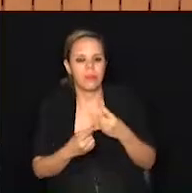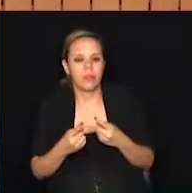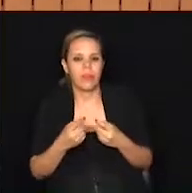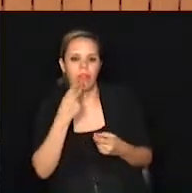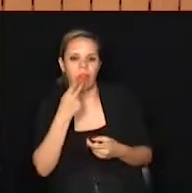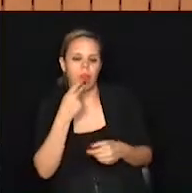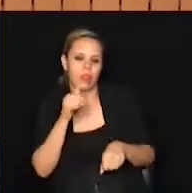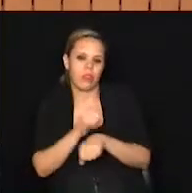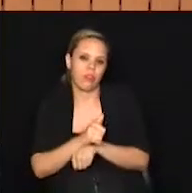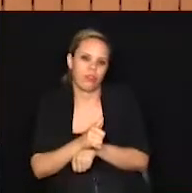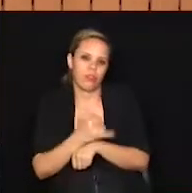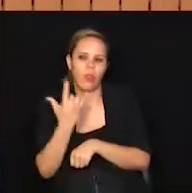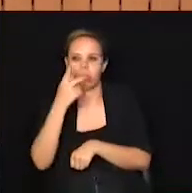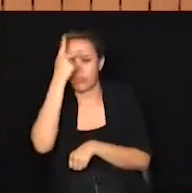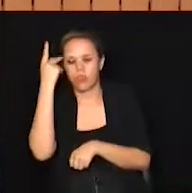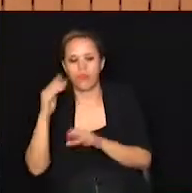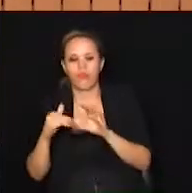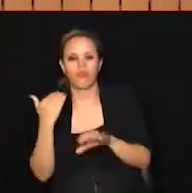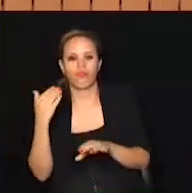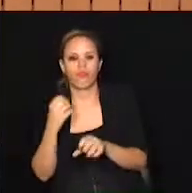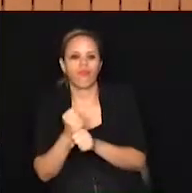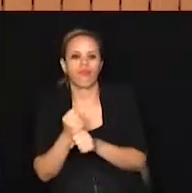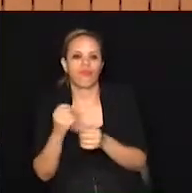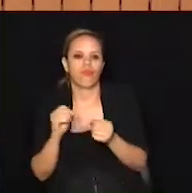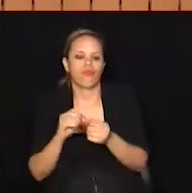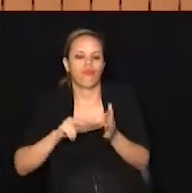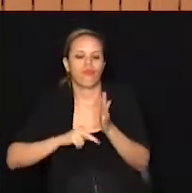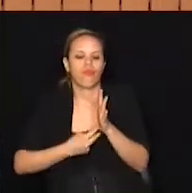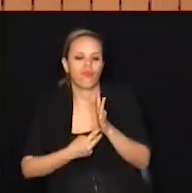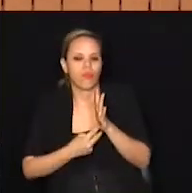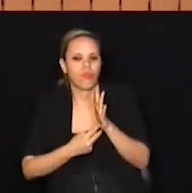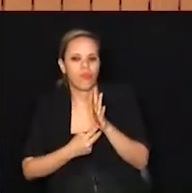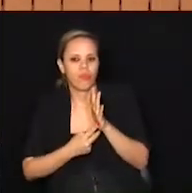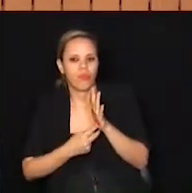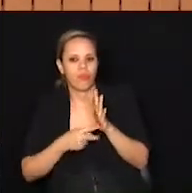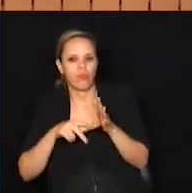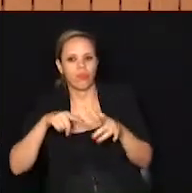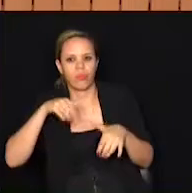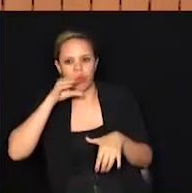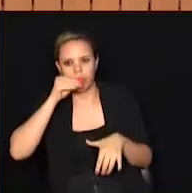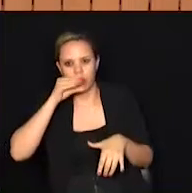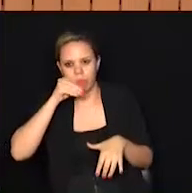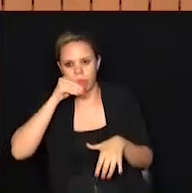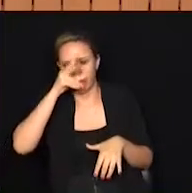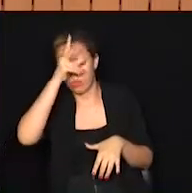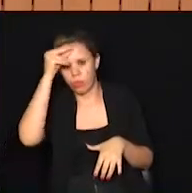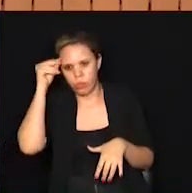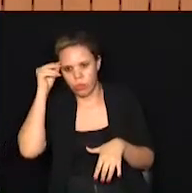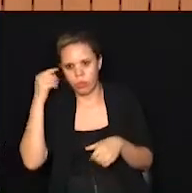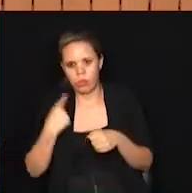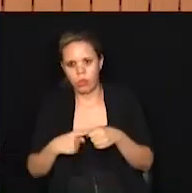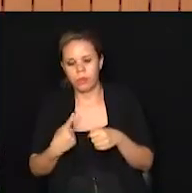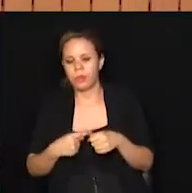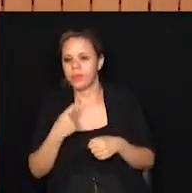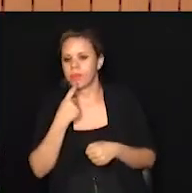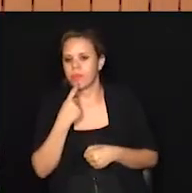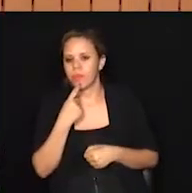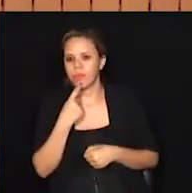vamos ver se a gente consegue ouvir o Renato Nucci. Olha lá, o Renato. Então vamos ouvir o Renato e depois a gente vai para o encerramento. Renato.